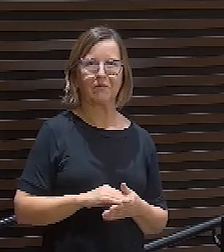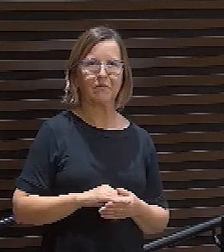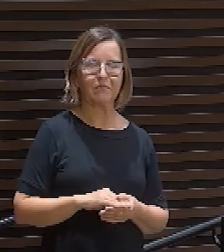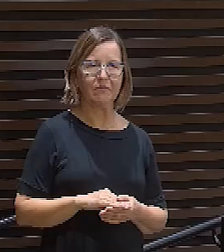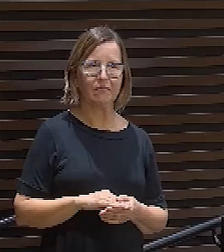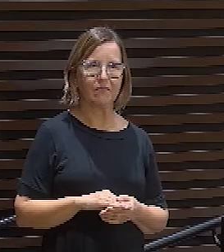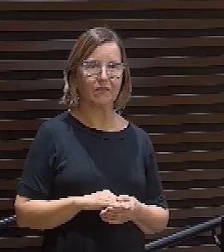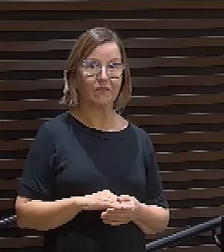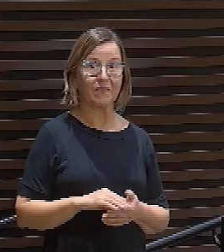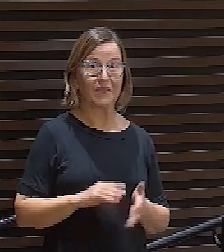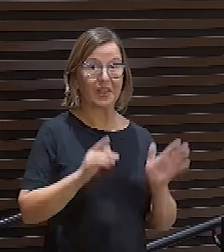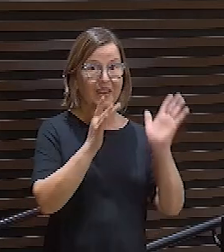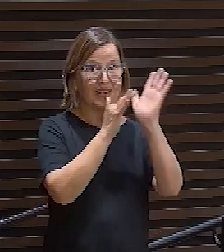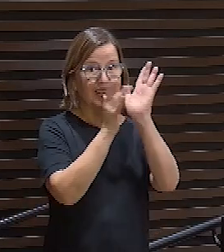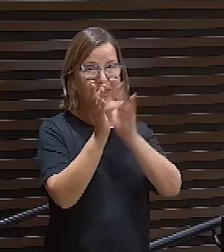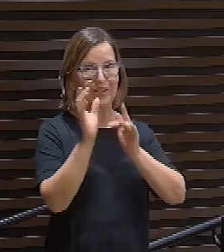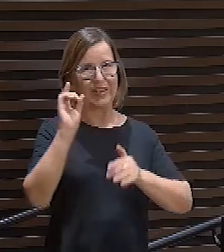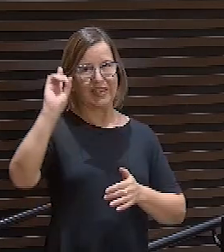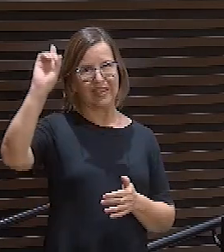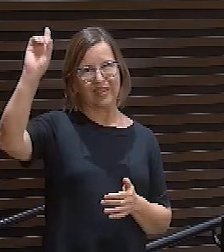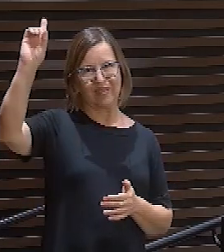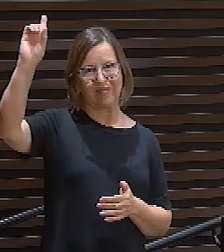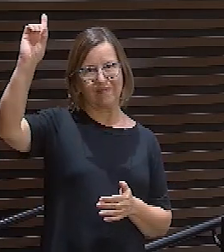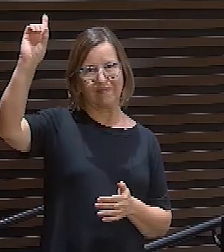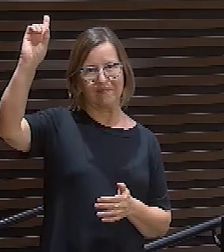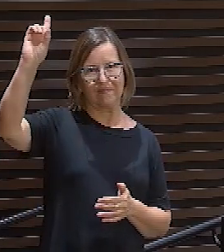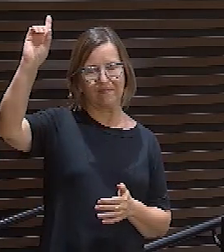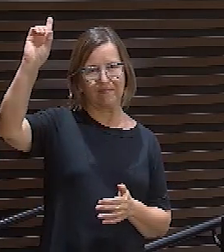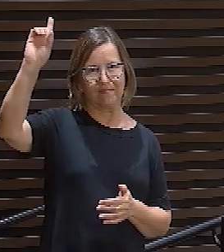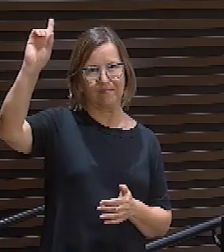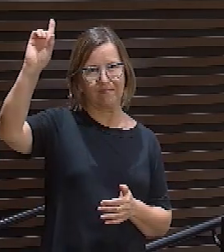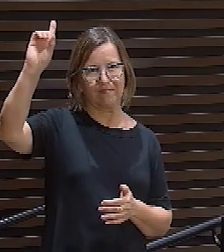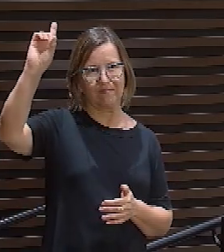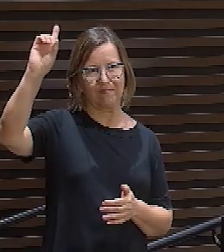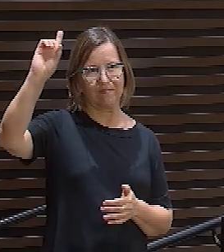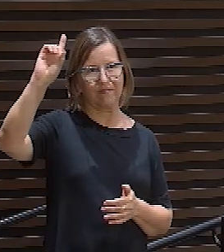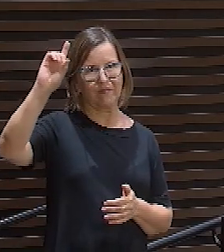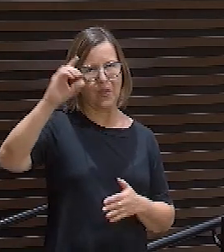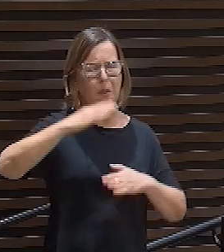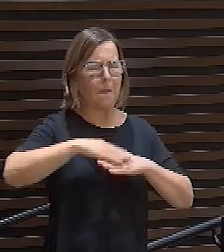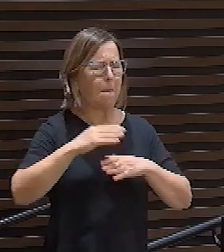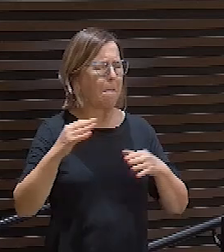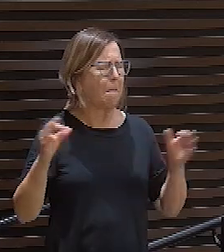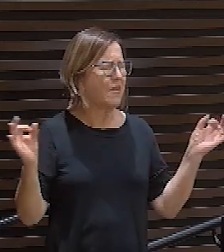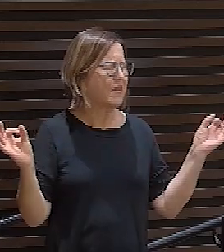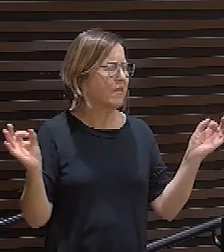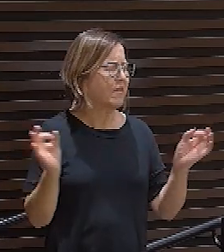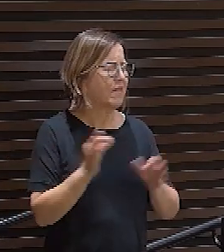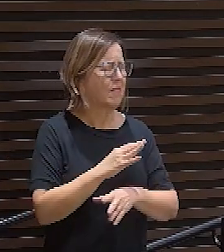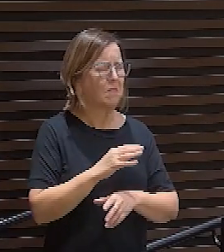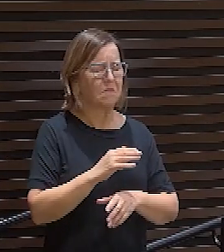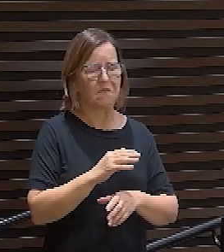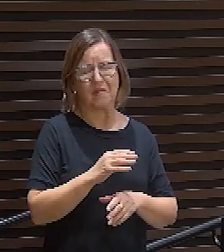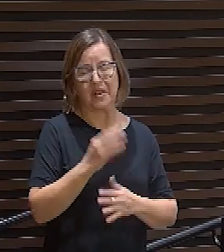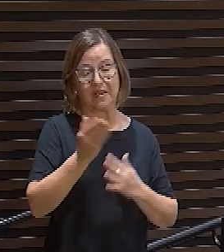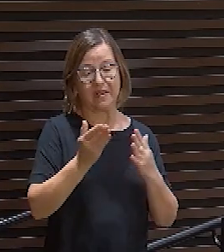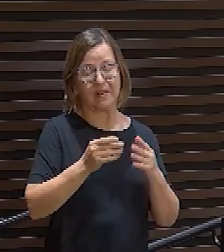Ele é Deus no modo mais completo, no senso mais completo que esse termo pode